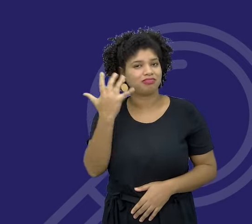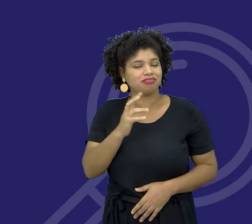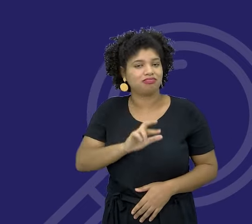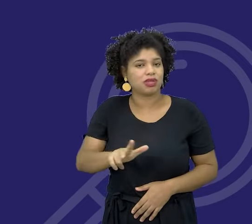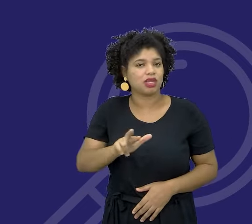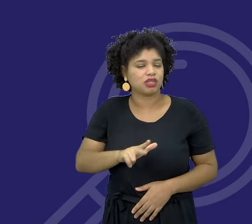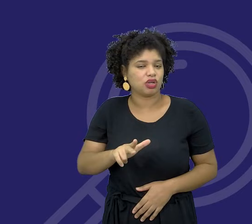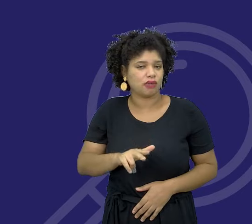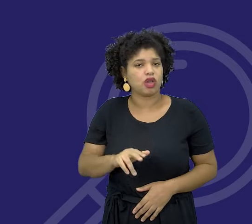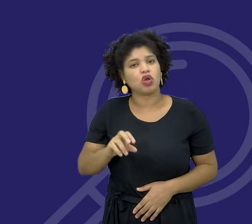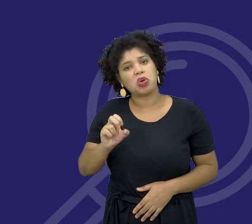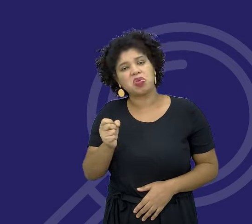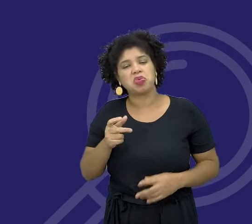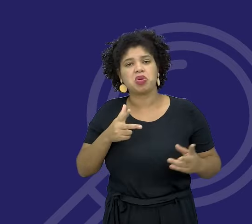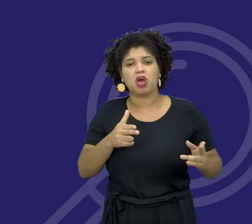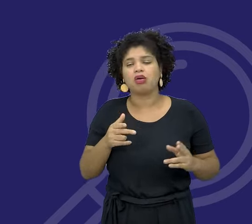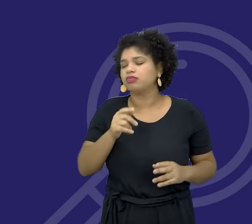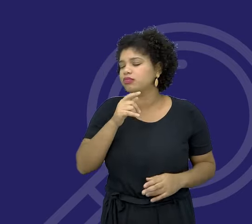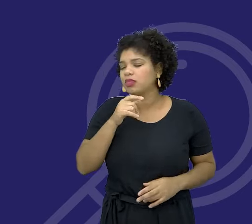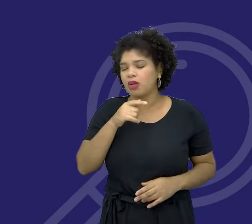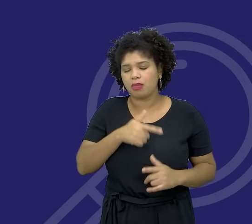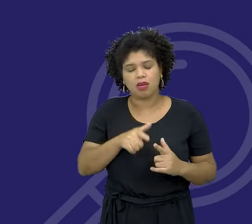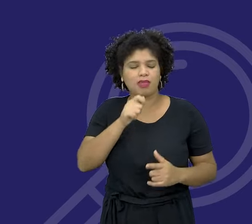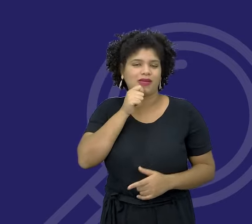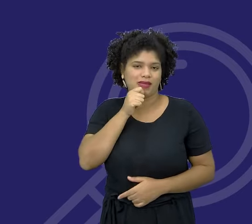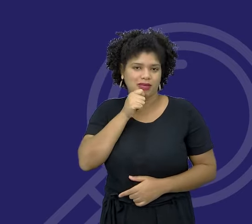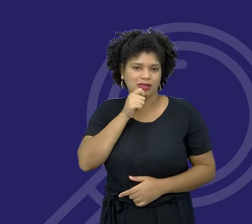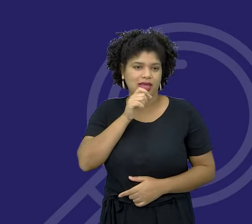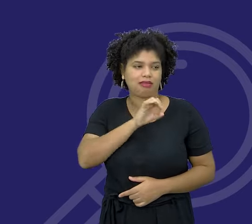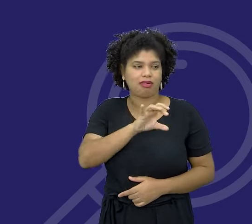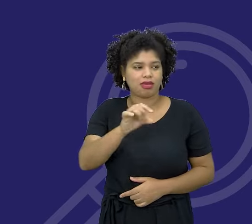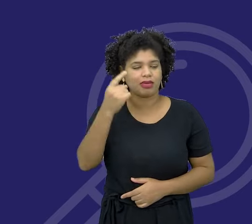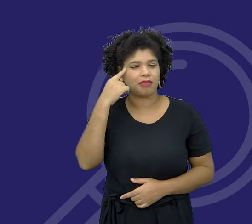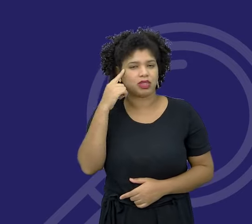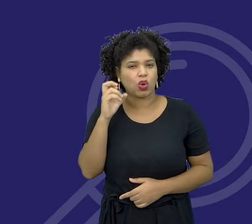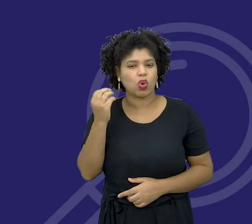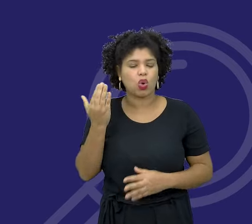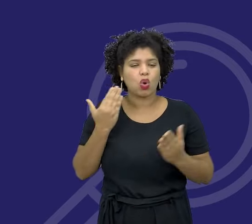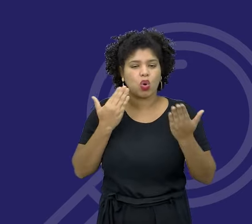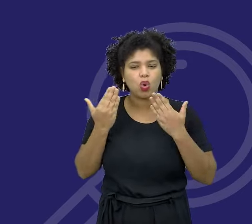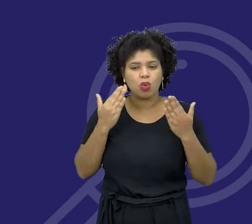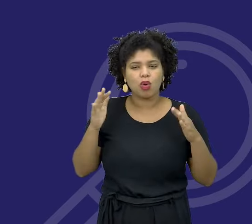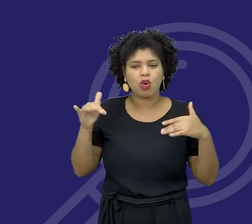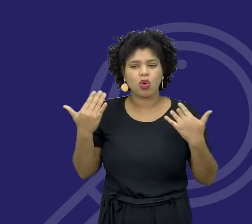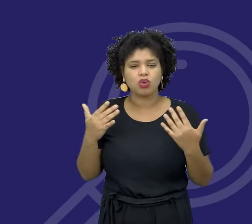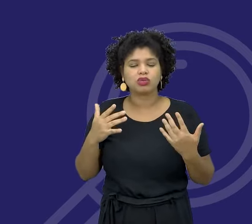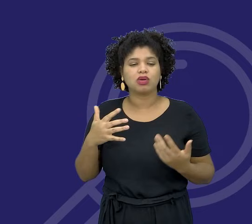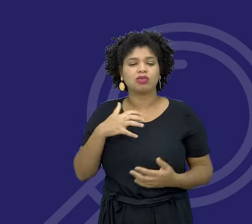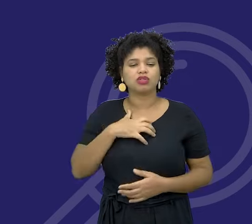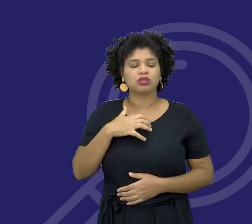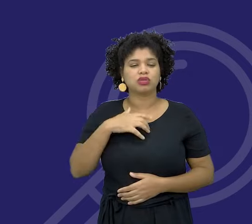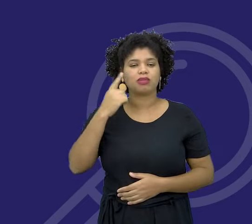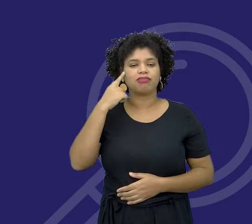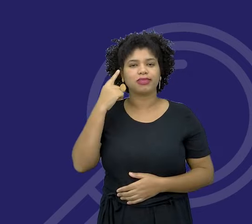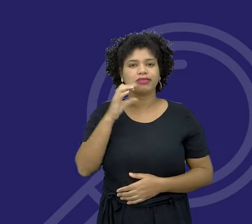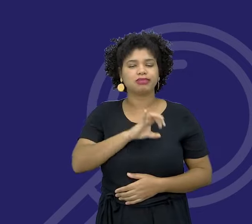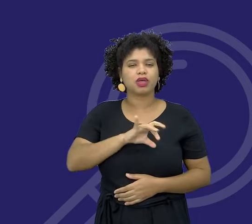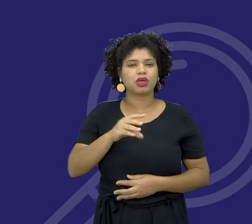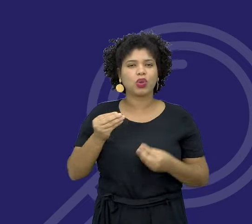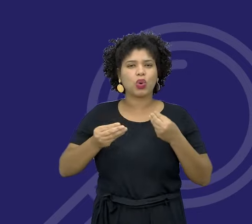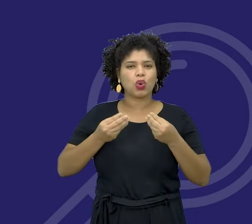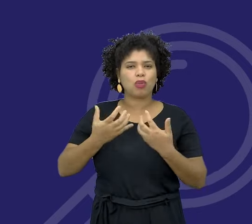mais grupos tenha sido igual. Até para que a gente possa comparar, ver qual foi o modo de pensar de cada